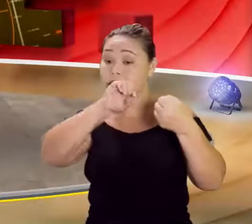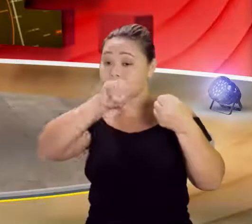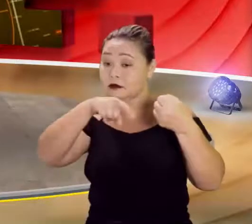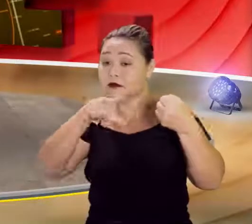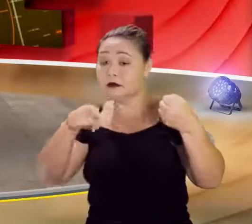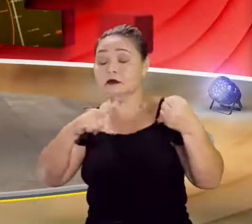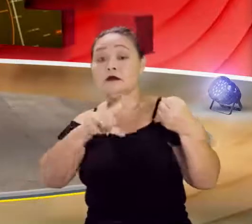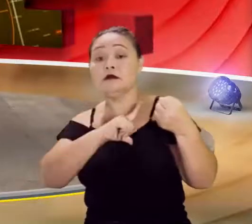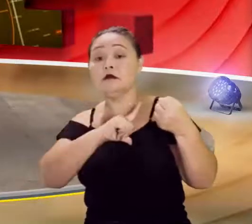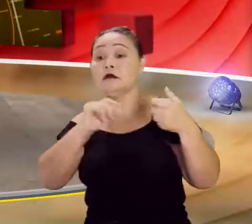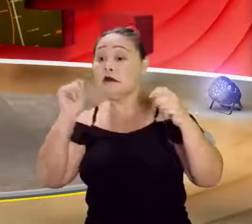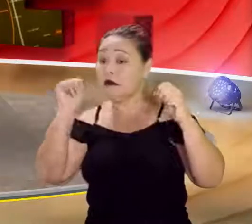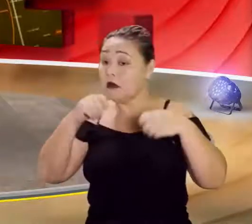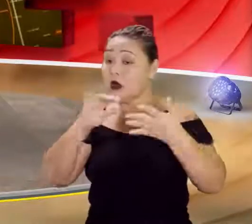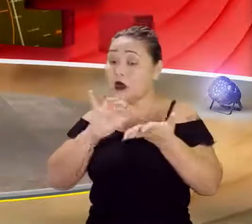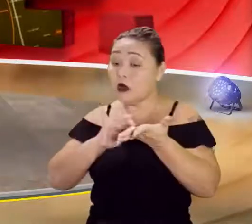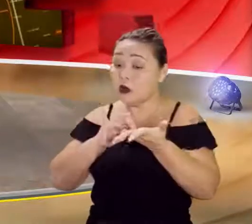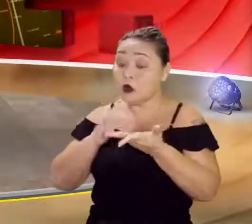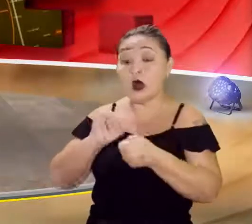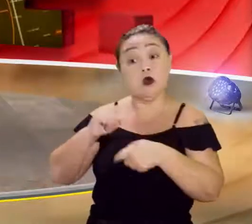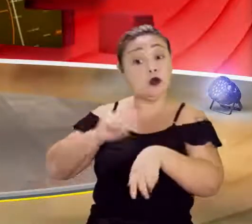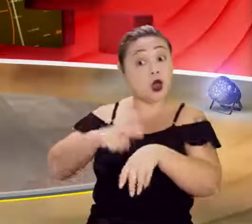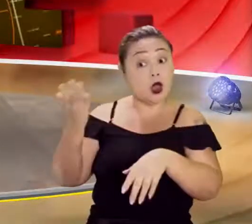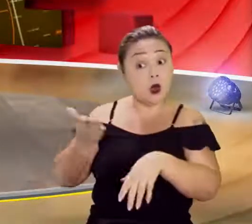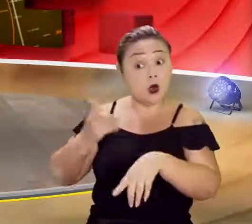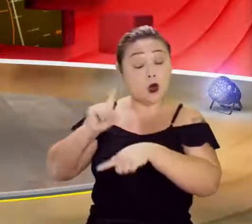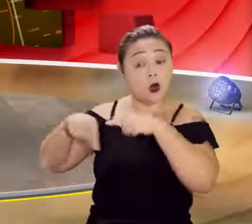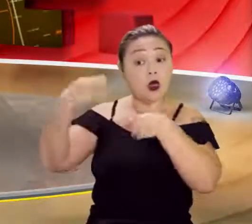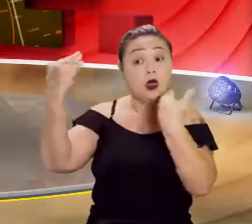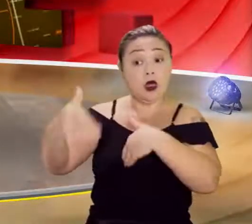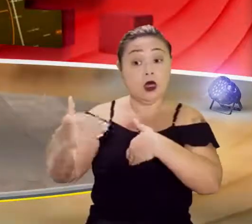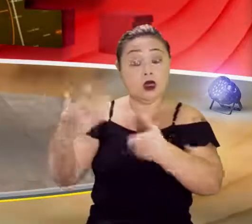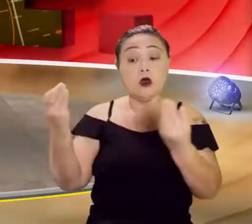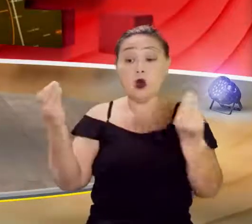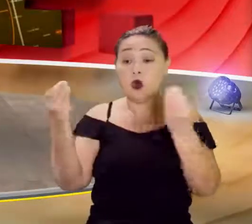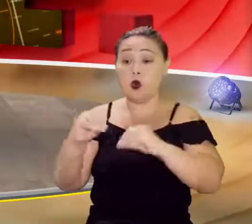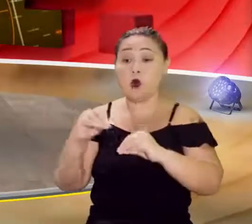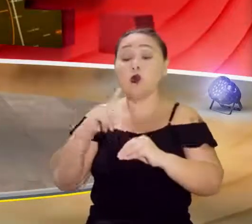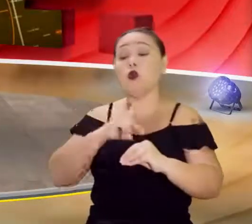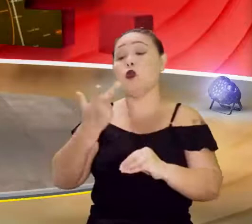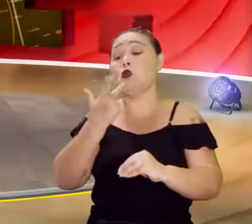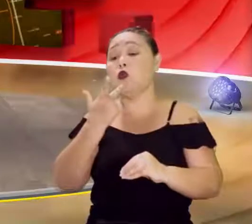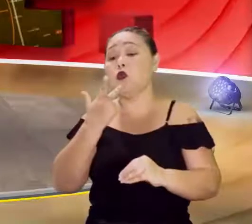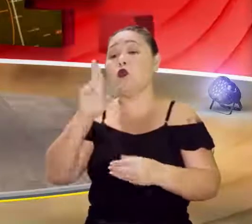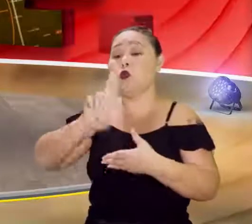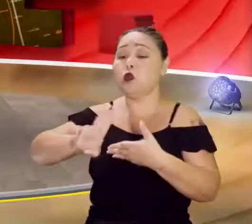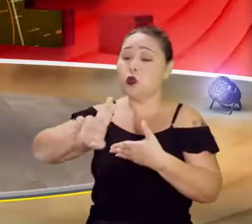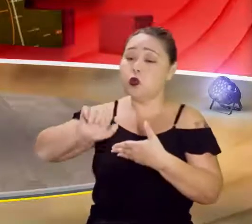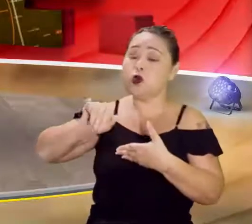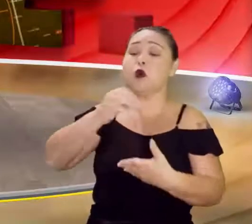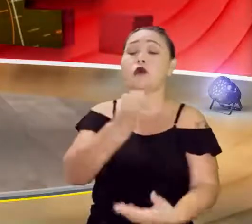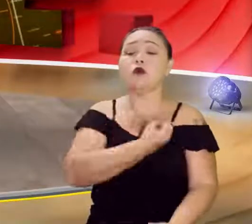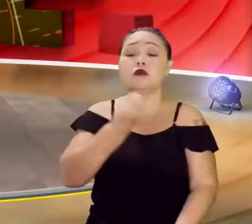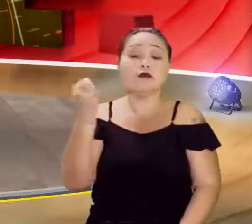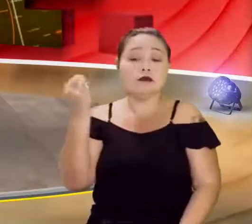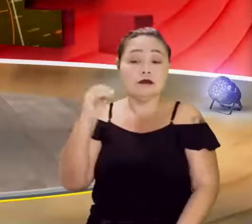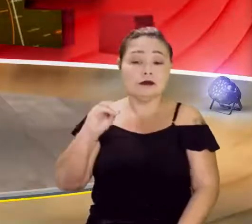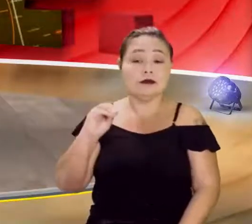decimal, você pode usar a calculadora. Só agora, na prova, se nós colocarmos, nós vamos dizer, use tal